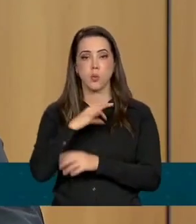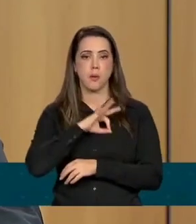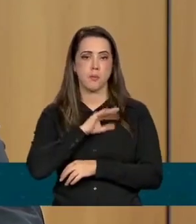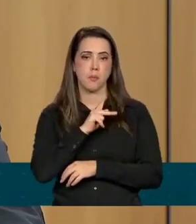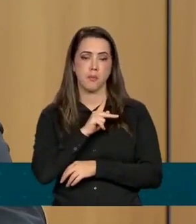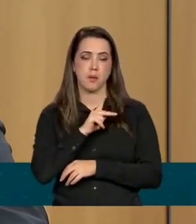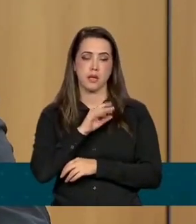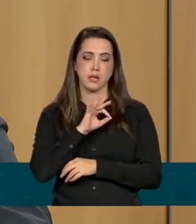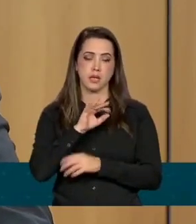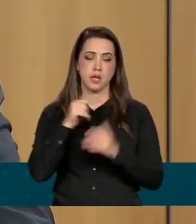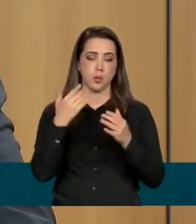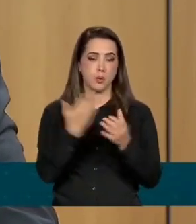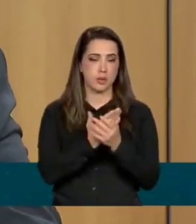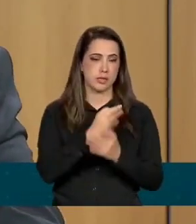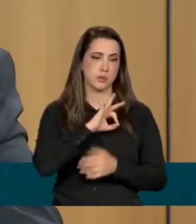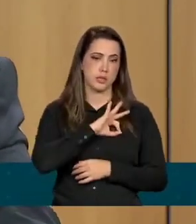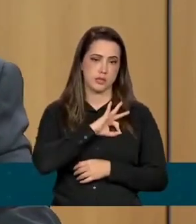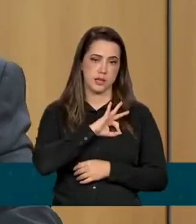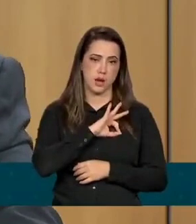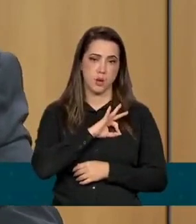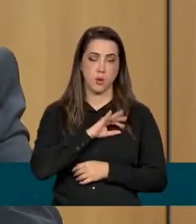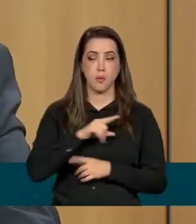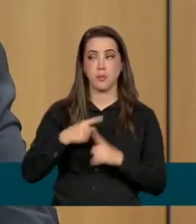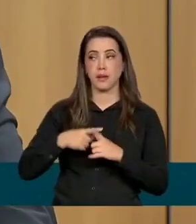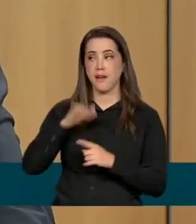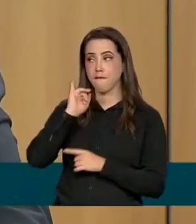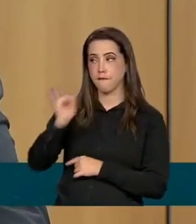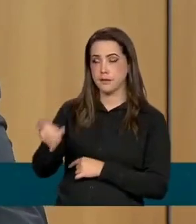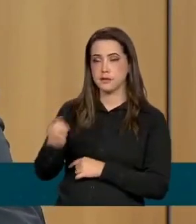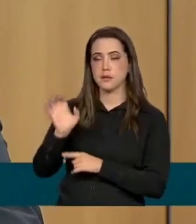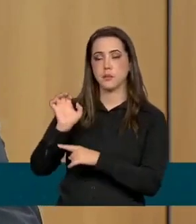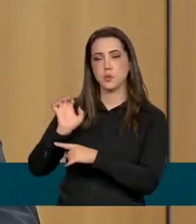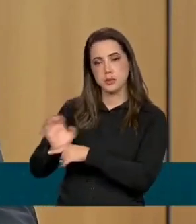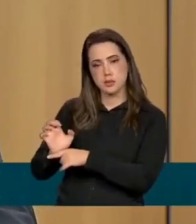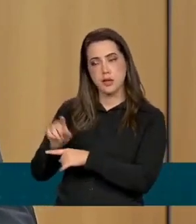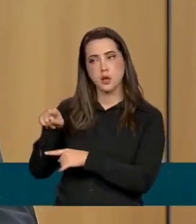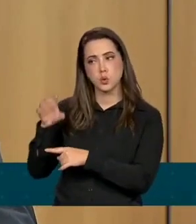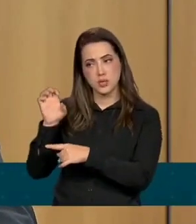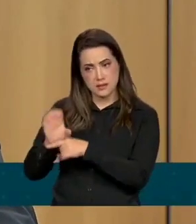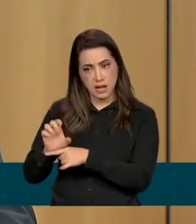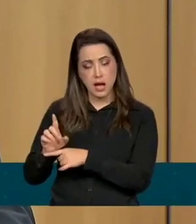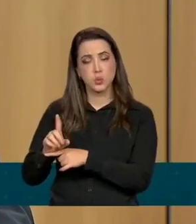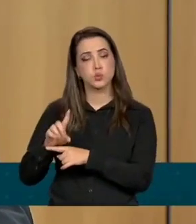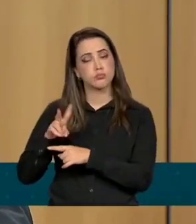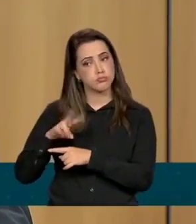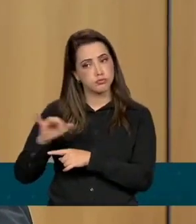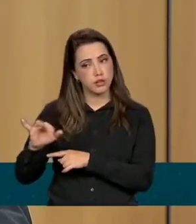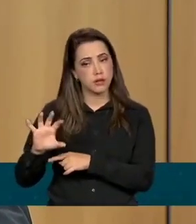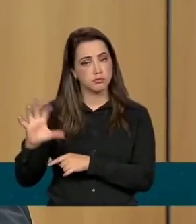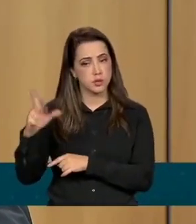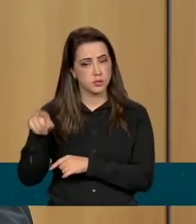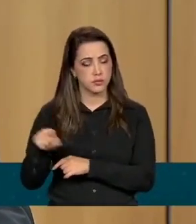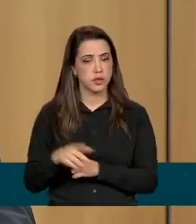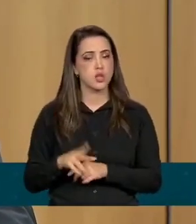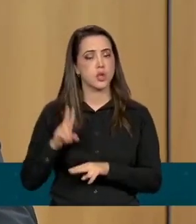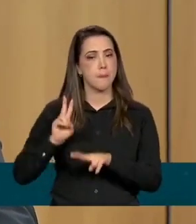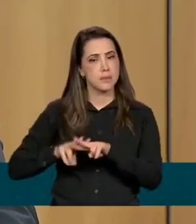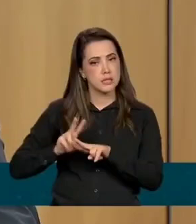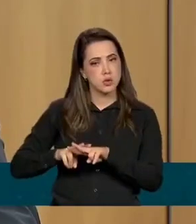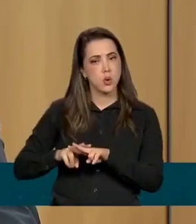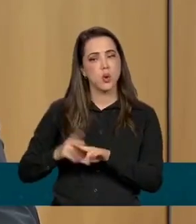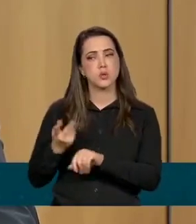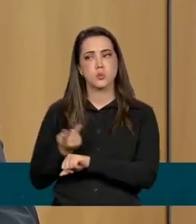envio àquele Estado, e aquele Estado toma as providências investigativas. E aí nós temos tido prisões, buscas